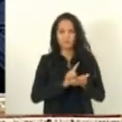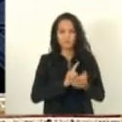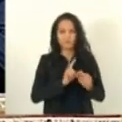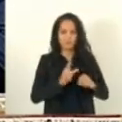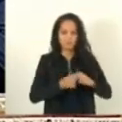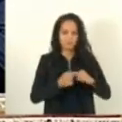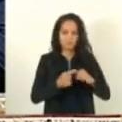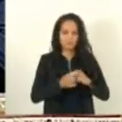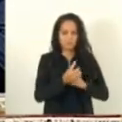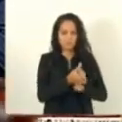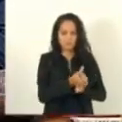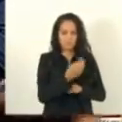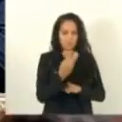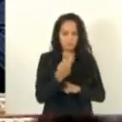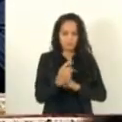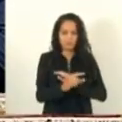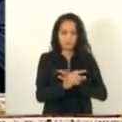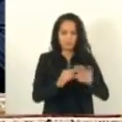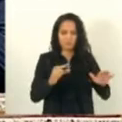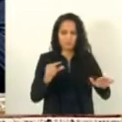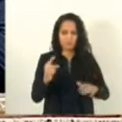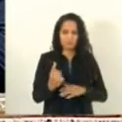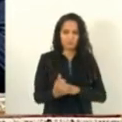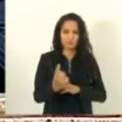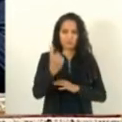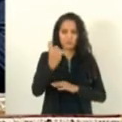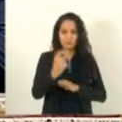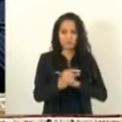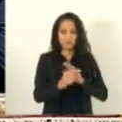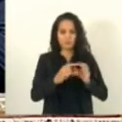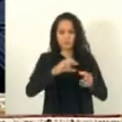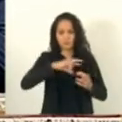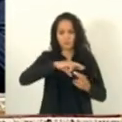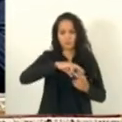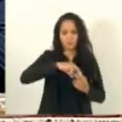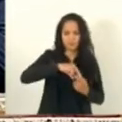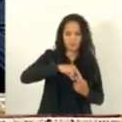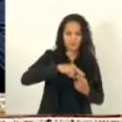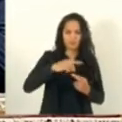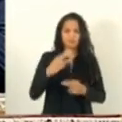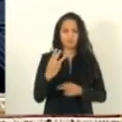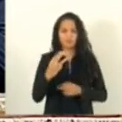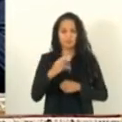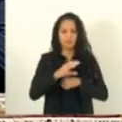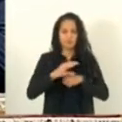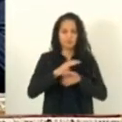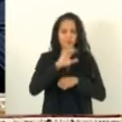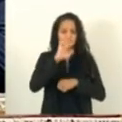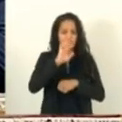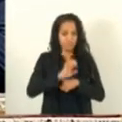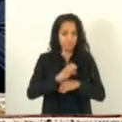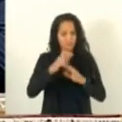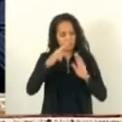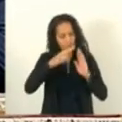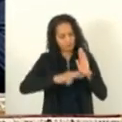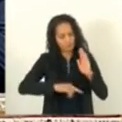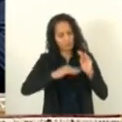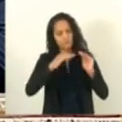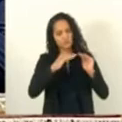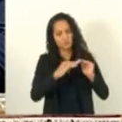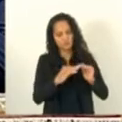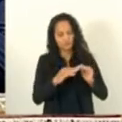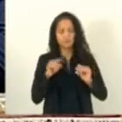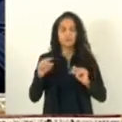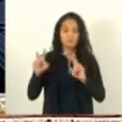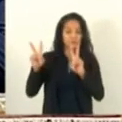63, parágrafo único, inciso 3, da Constituição Estadual. A